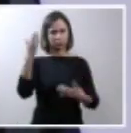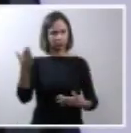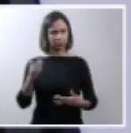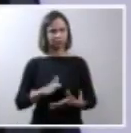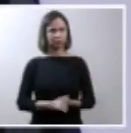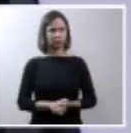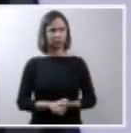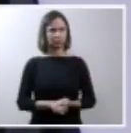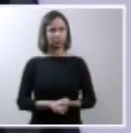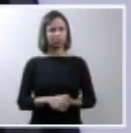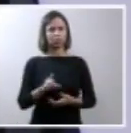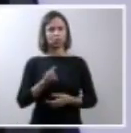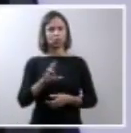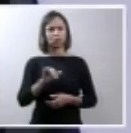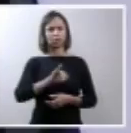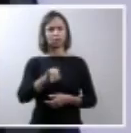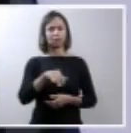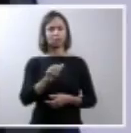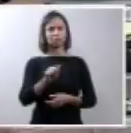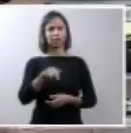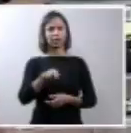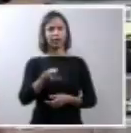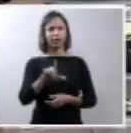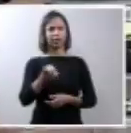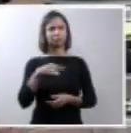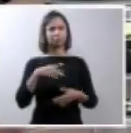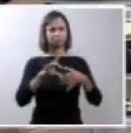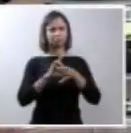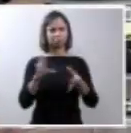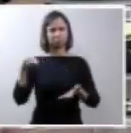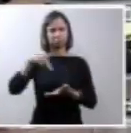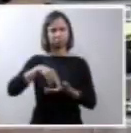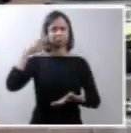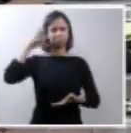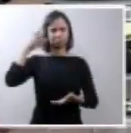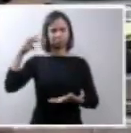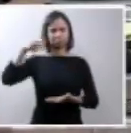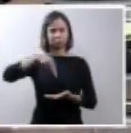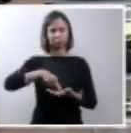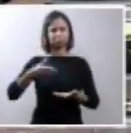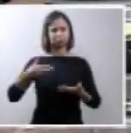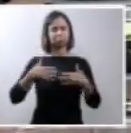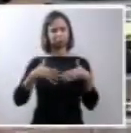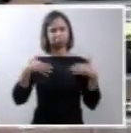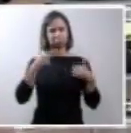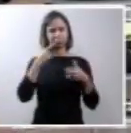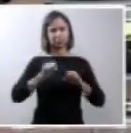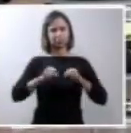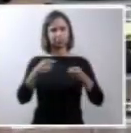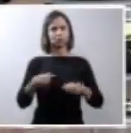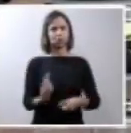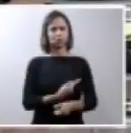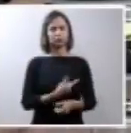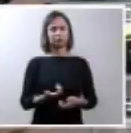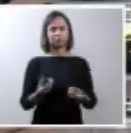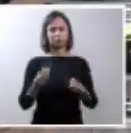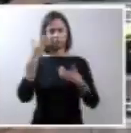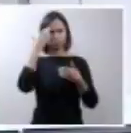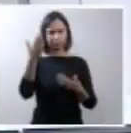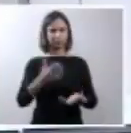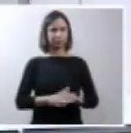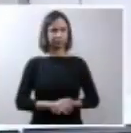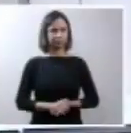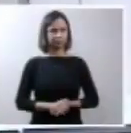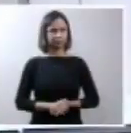a d Jaqueline Pitangui por emprestar a sua autoridade e o seu prestígio para a defesa da nossa causa muito obrigado